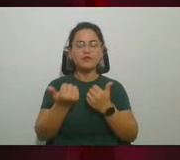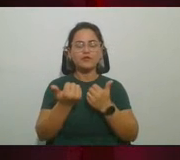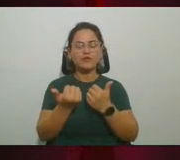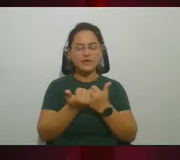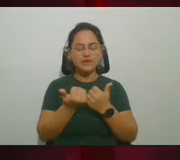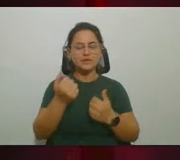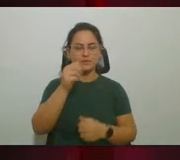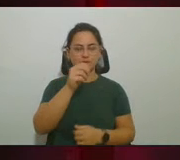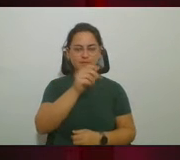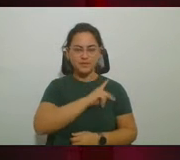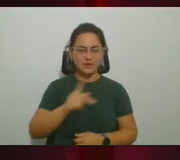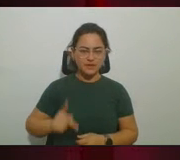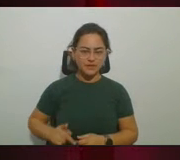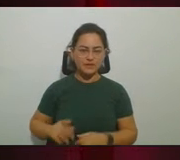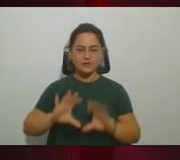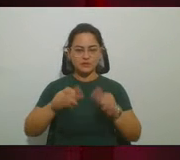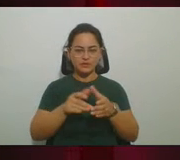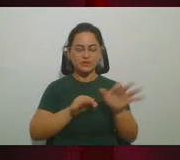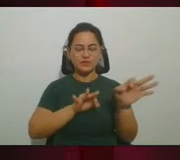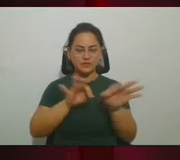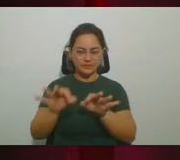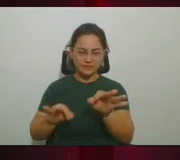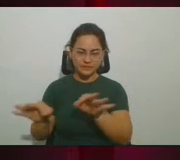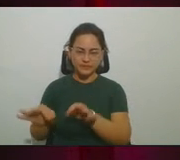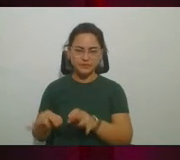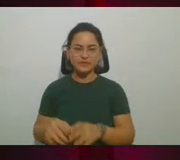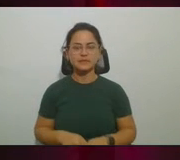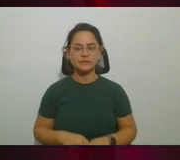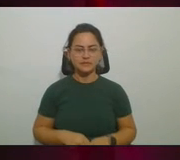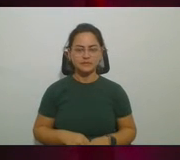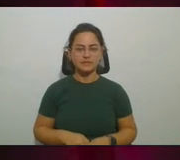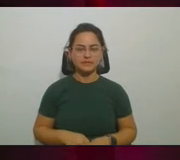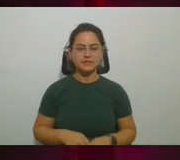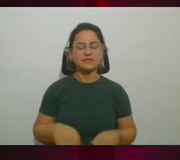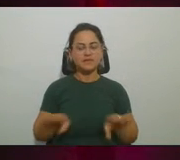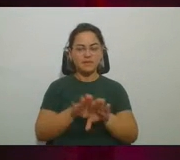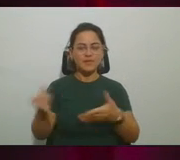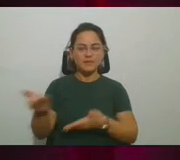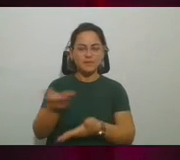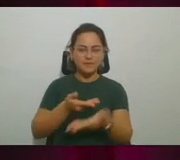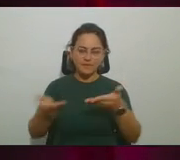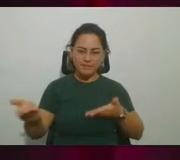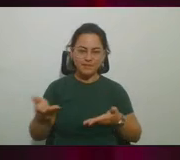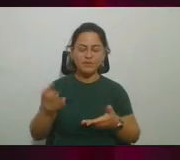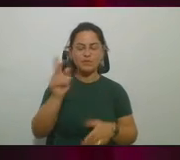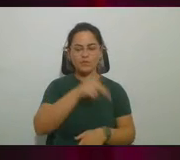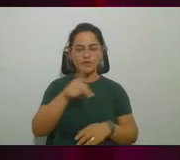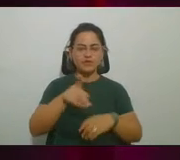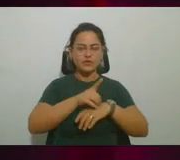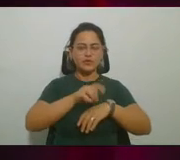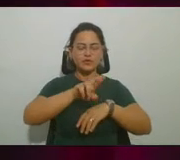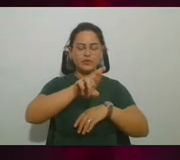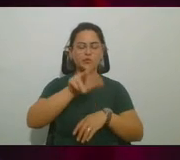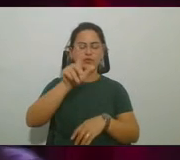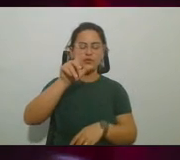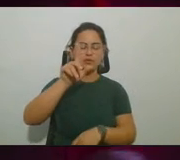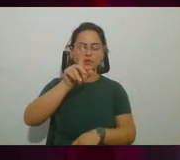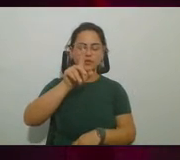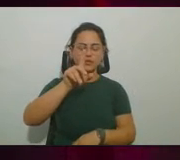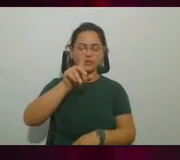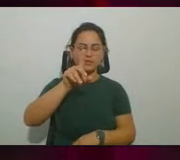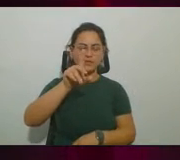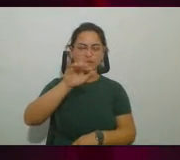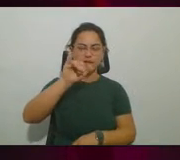comissão organizadora do Congresso e mediador, professor doutor Ismael Gonçalves